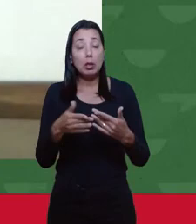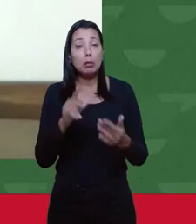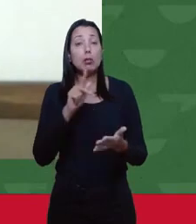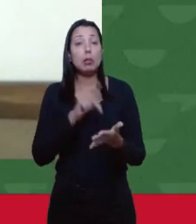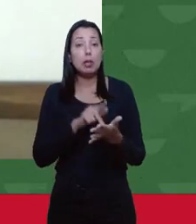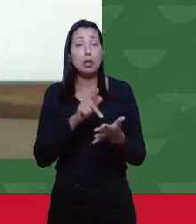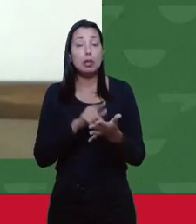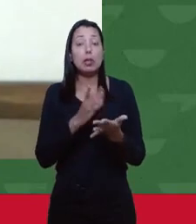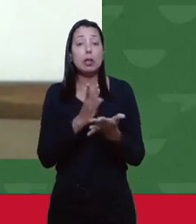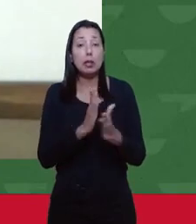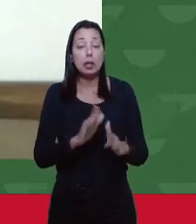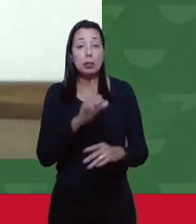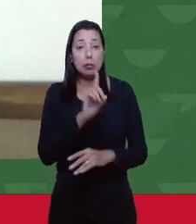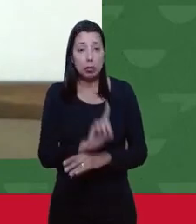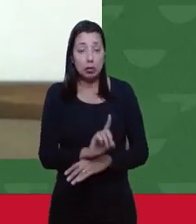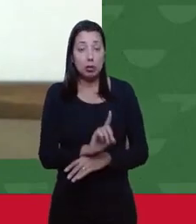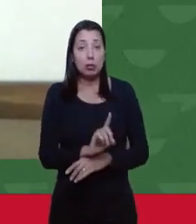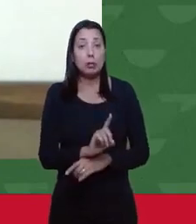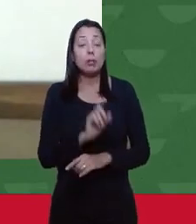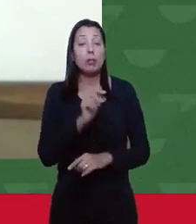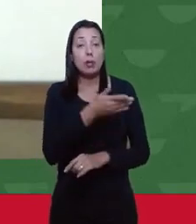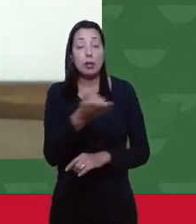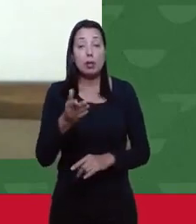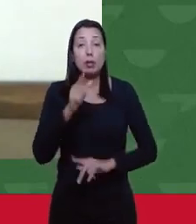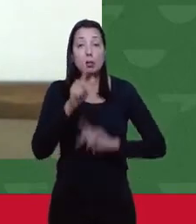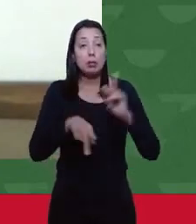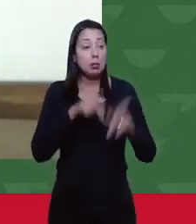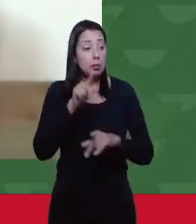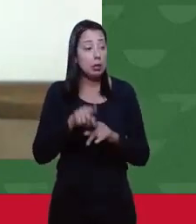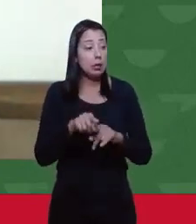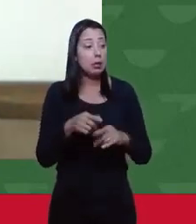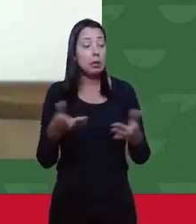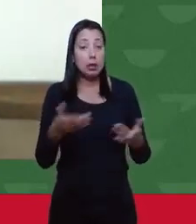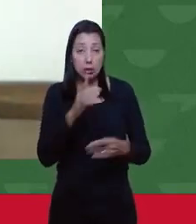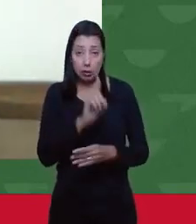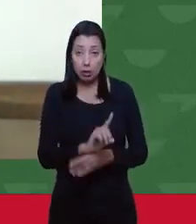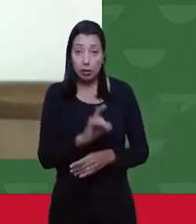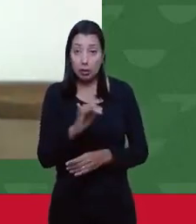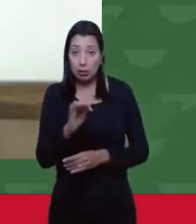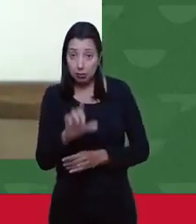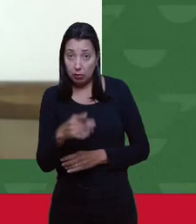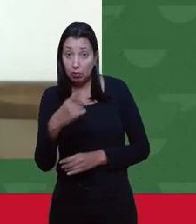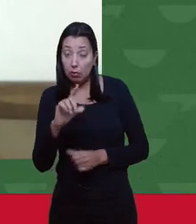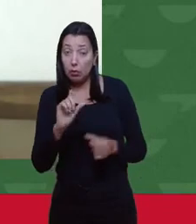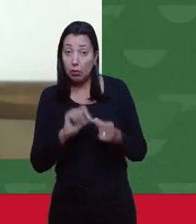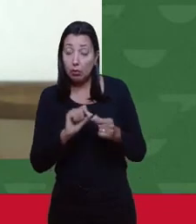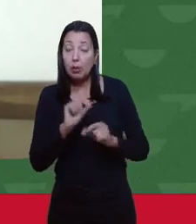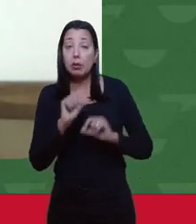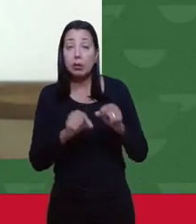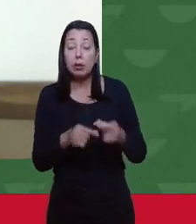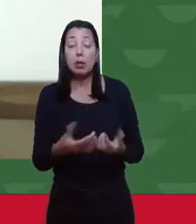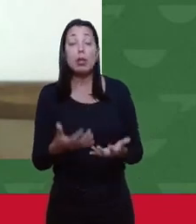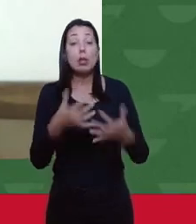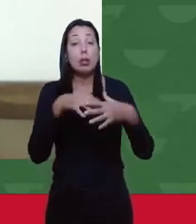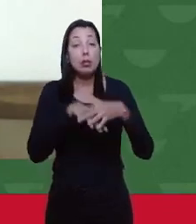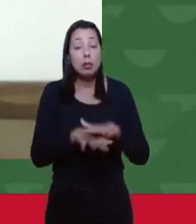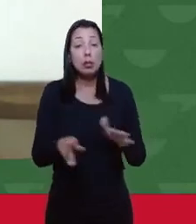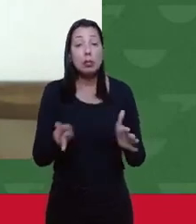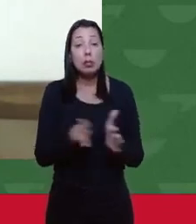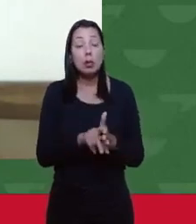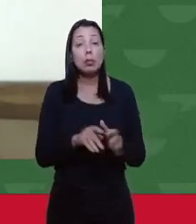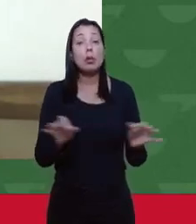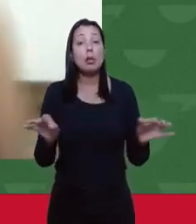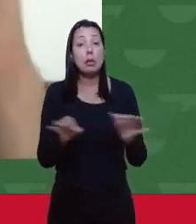verdadeiro desmonte dos direitos dessa população, desses direitos civis, foi feito, incluindo a extinção